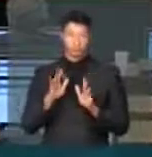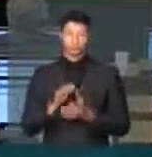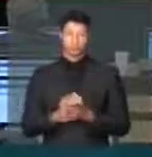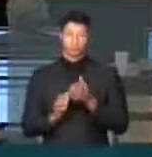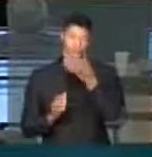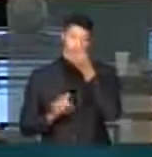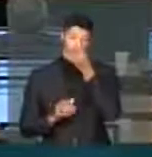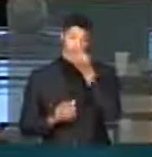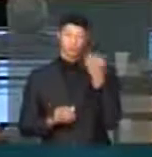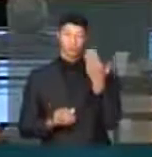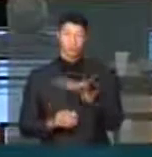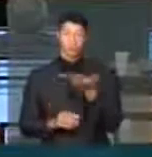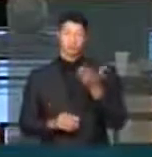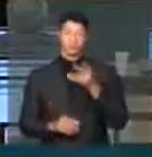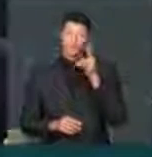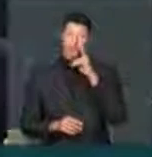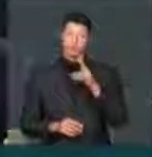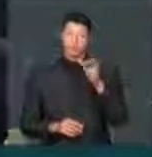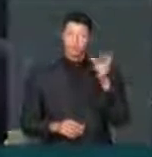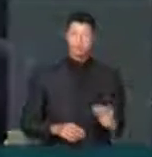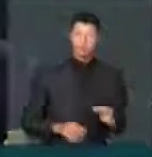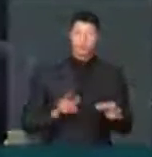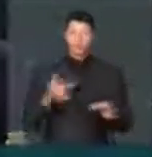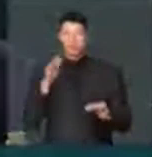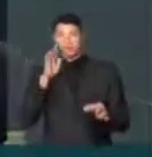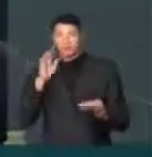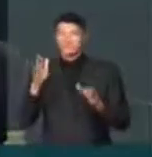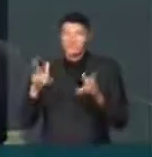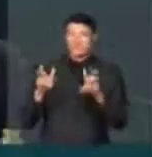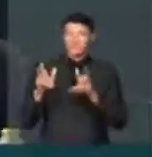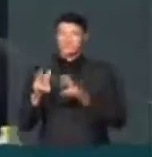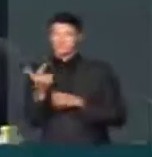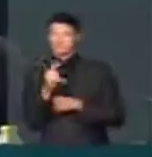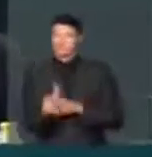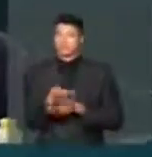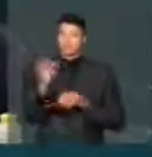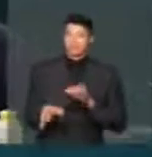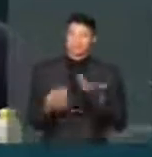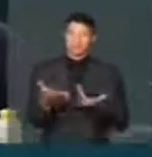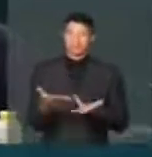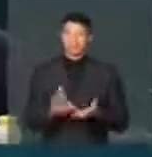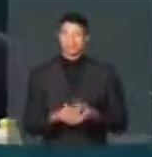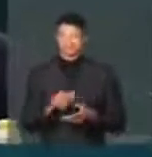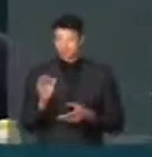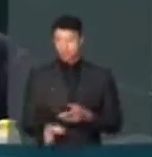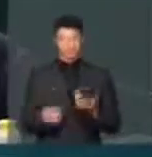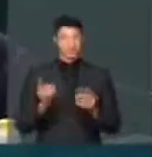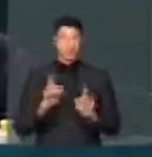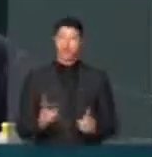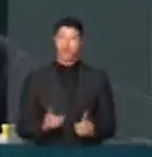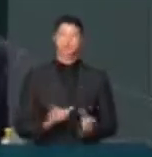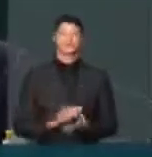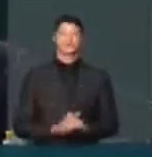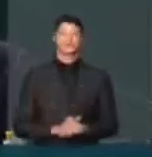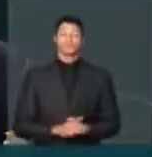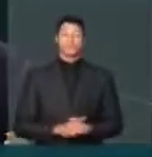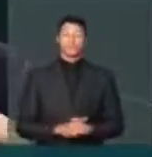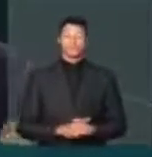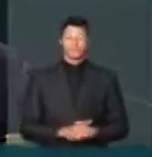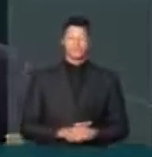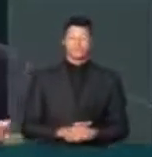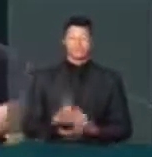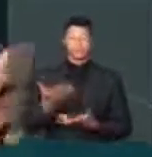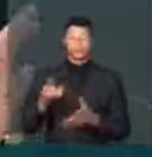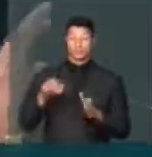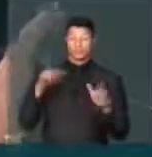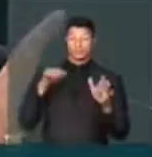aqui, a gente vem com algumas certezas e de repente vê que essas certezas não são tão certas assim, digamos. Eu queria te fazer